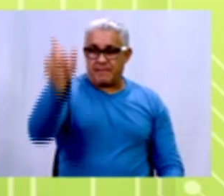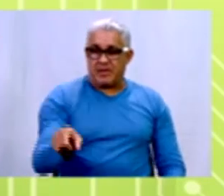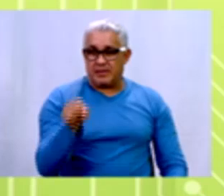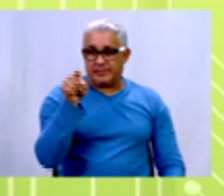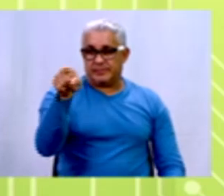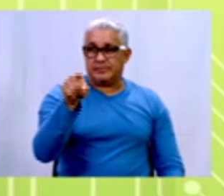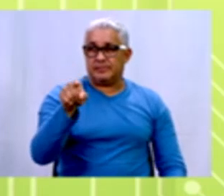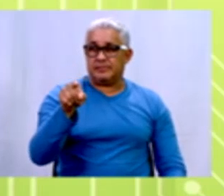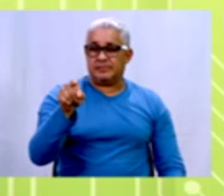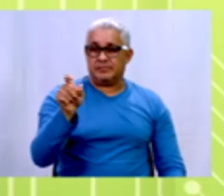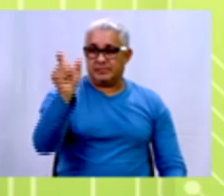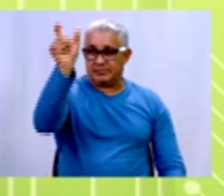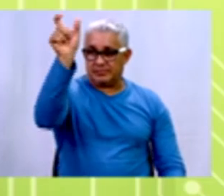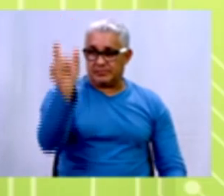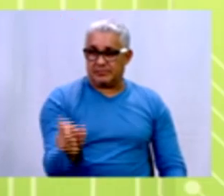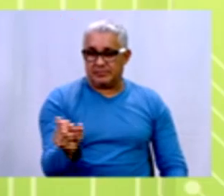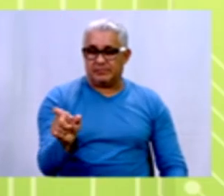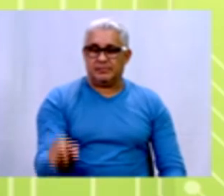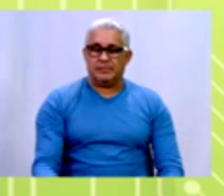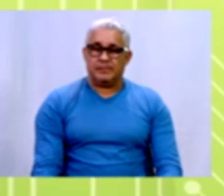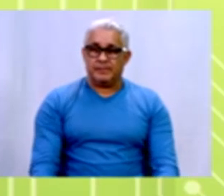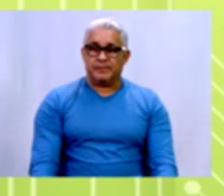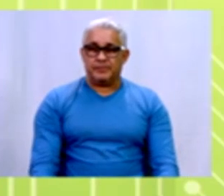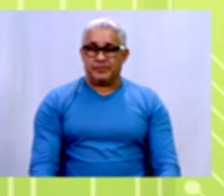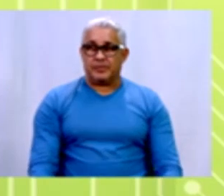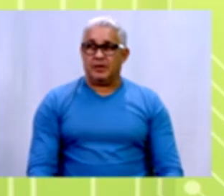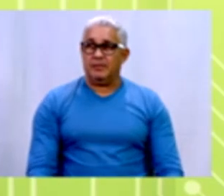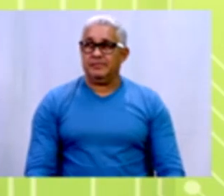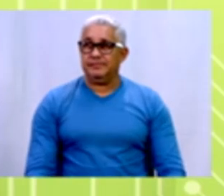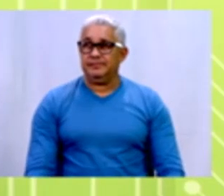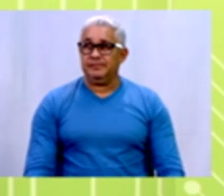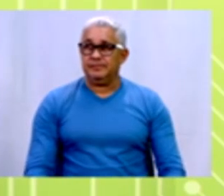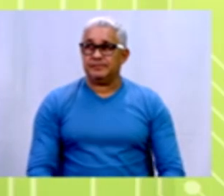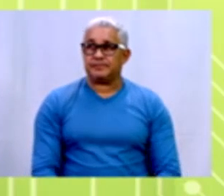priorizar a documentação em detrimento da